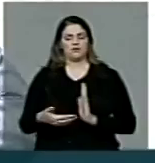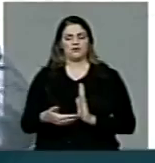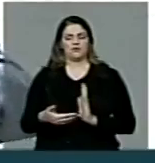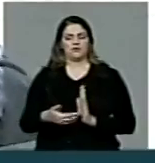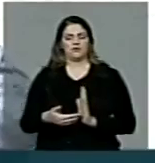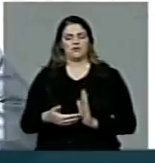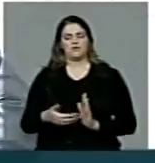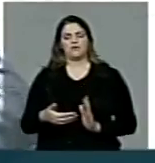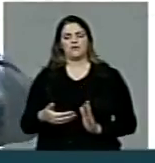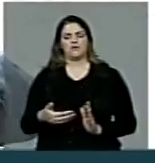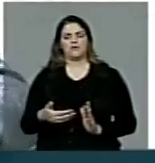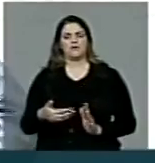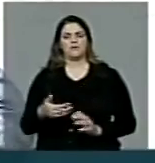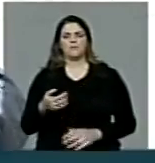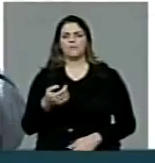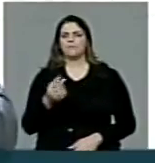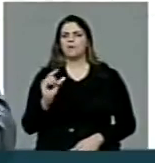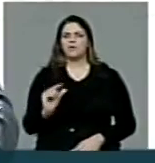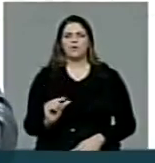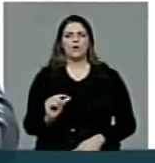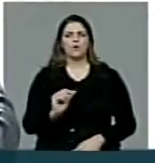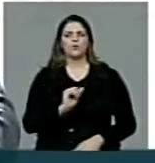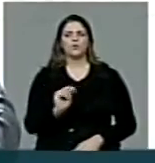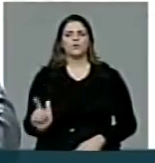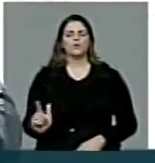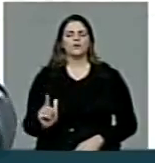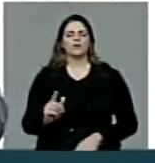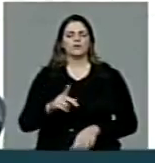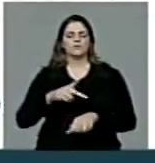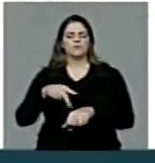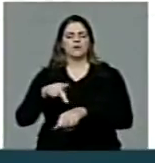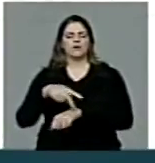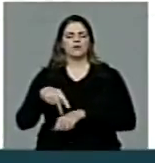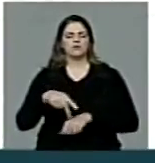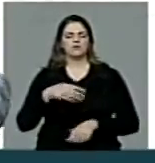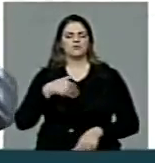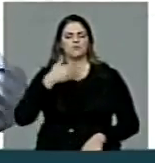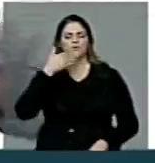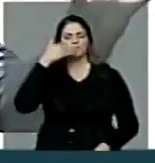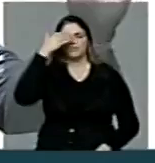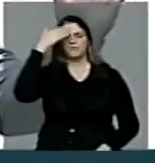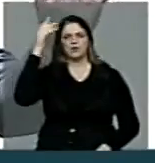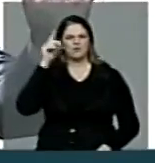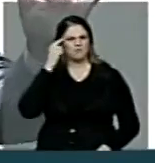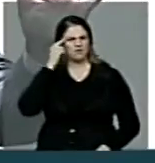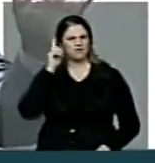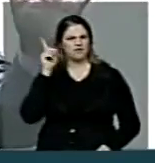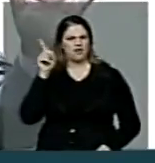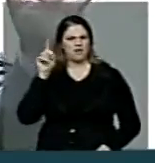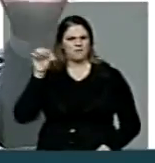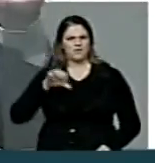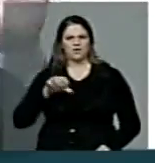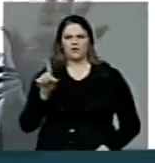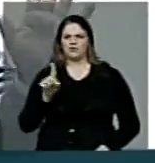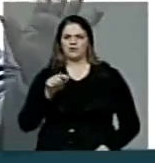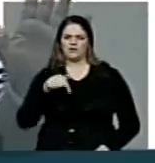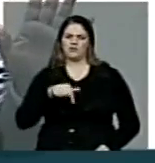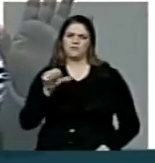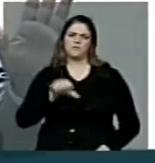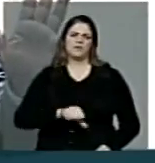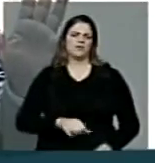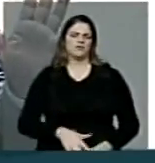do que os países muçulmanos. E todo mundo acha que é a